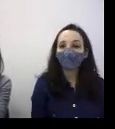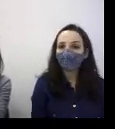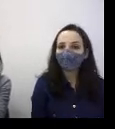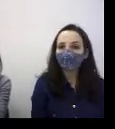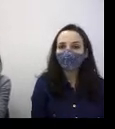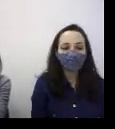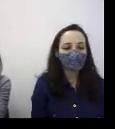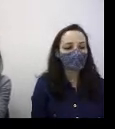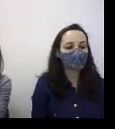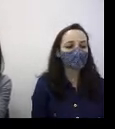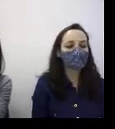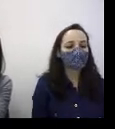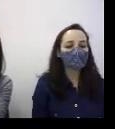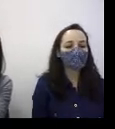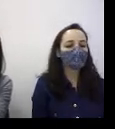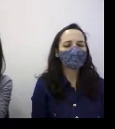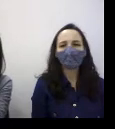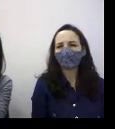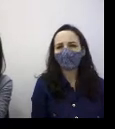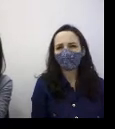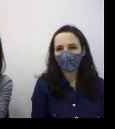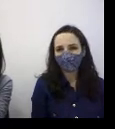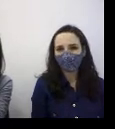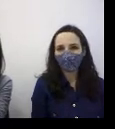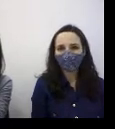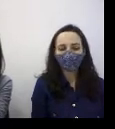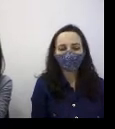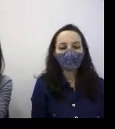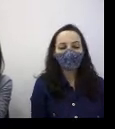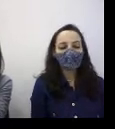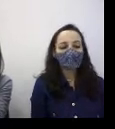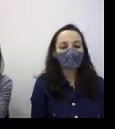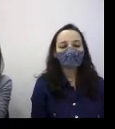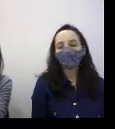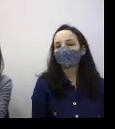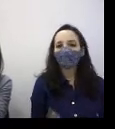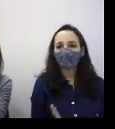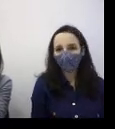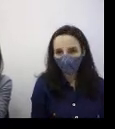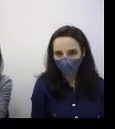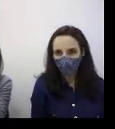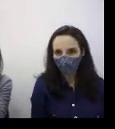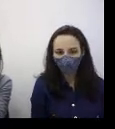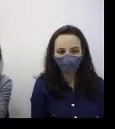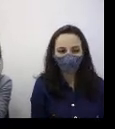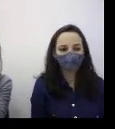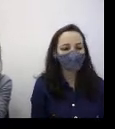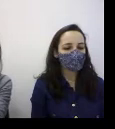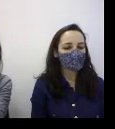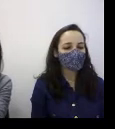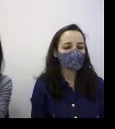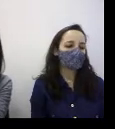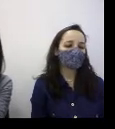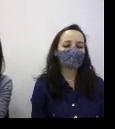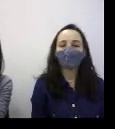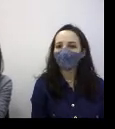No filme, a emoção tristeza é pouco compreendida, né? E quase sempre deixada de lado, assim como